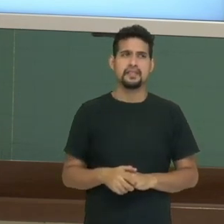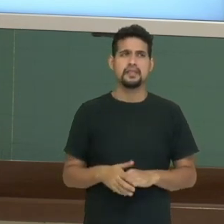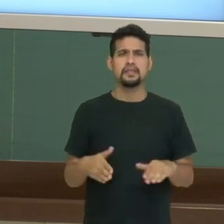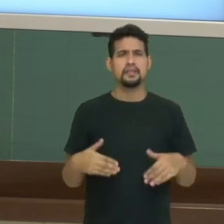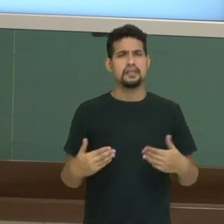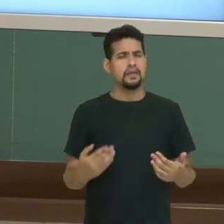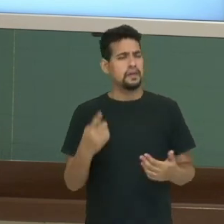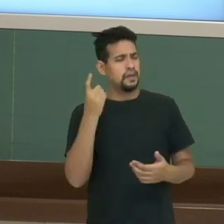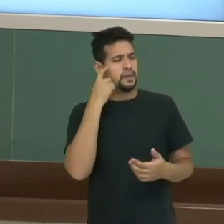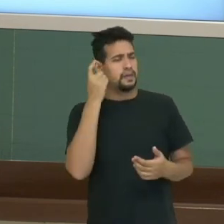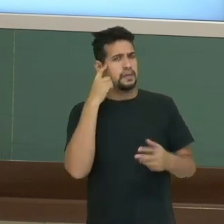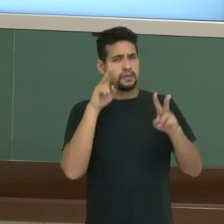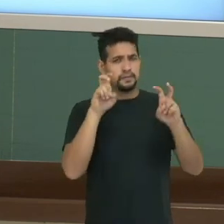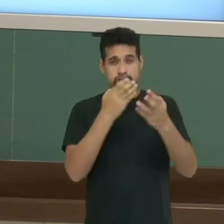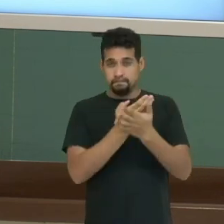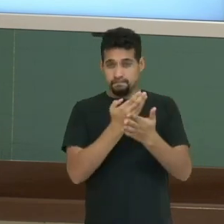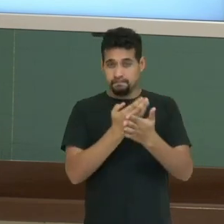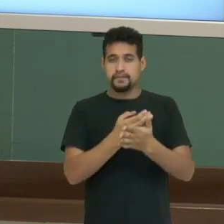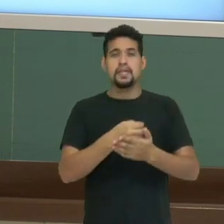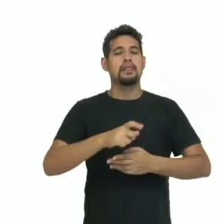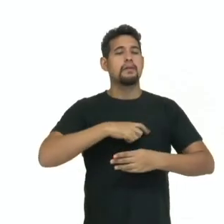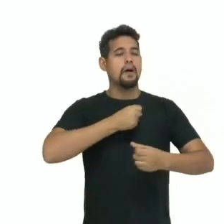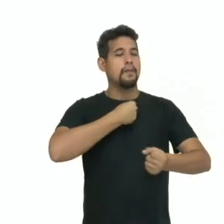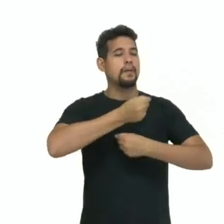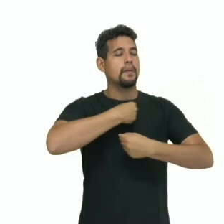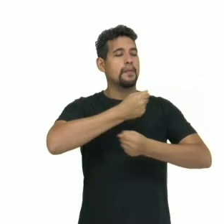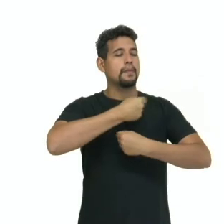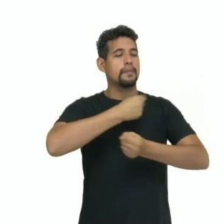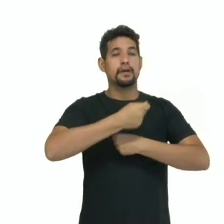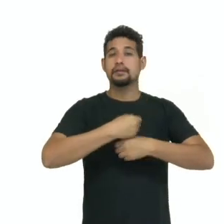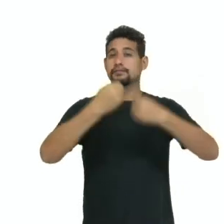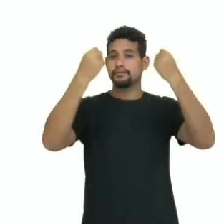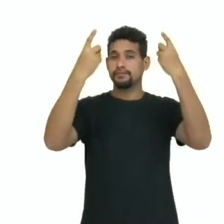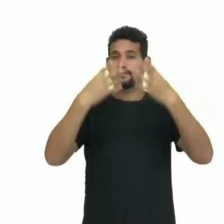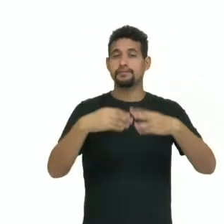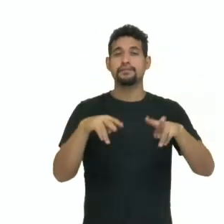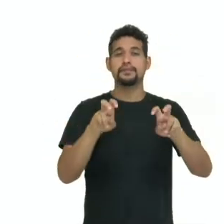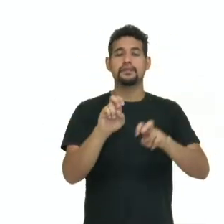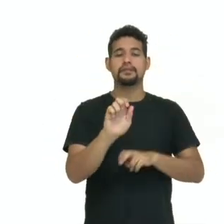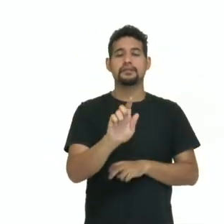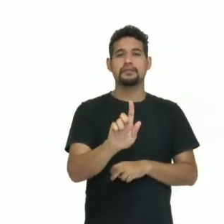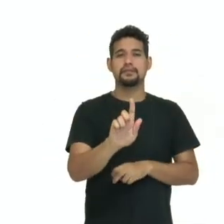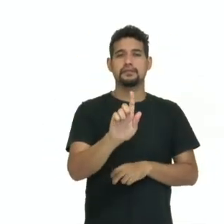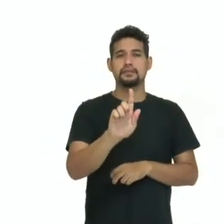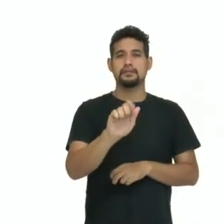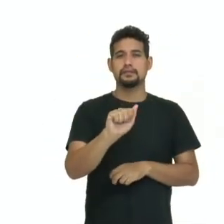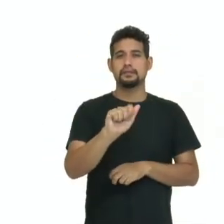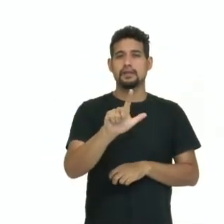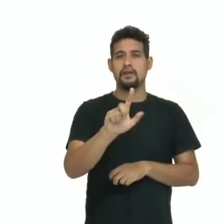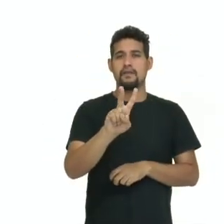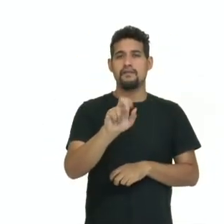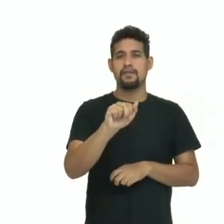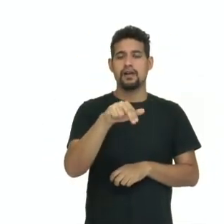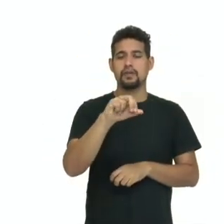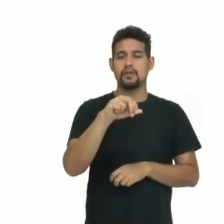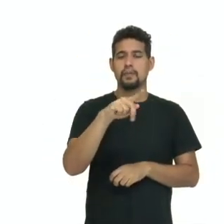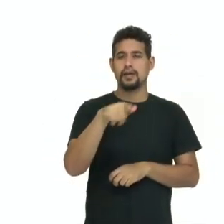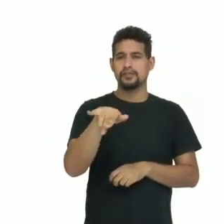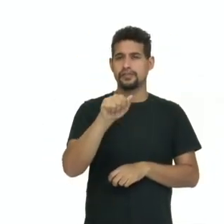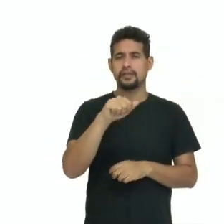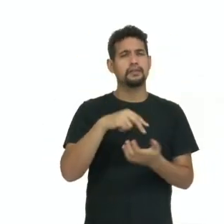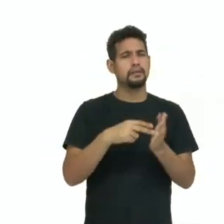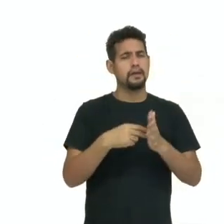Pensando um pouquinho sobre a aula, eu trouxe uma reportagem que vai falar sobre a galvanoplastia e as bijuterias banhadas a ouro. A